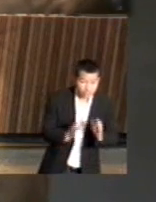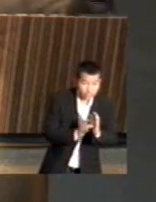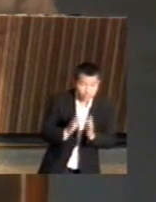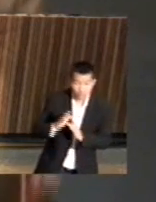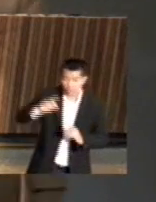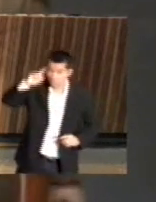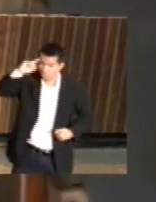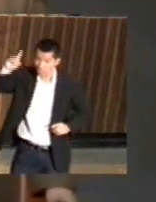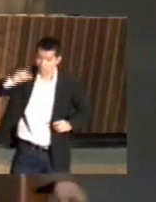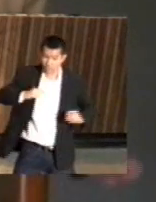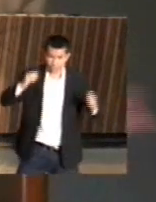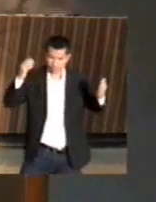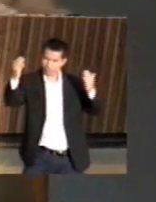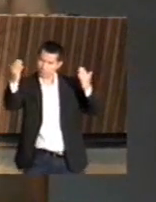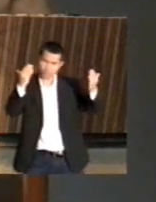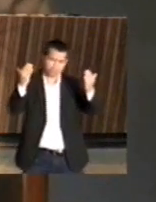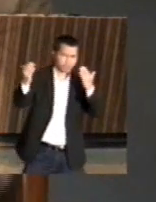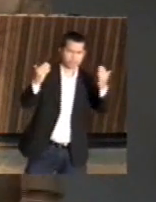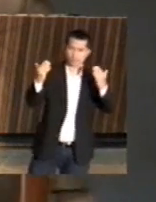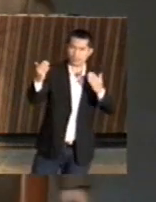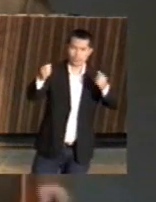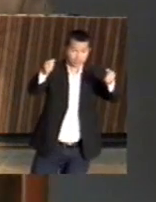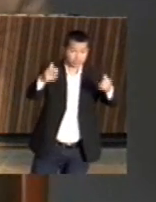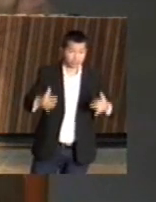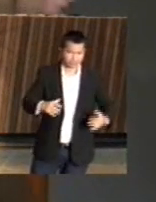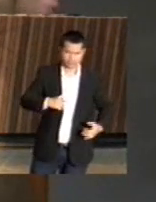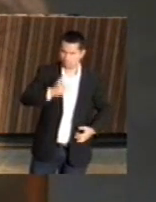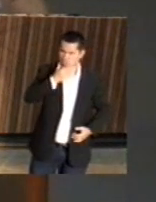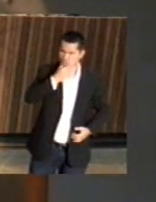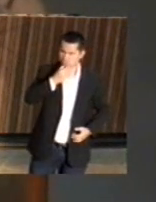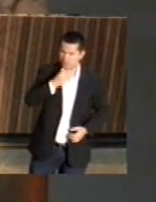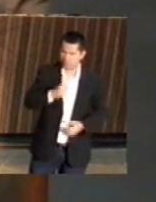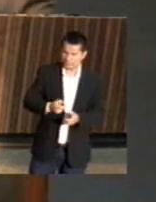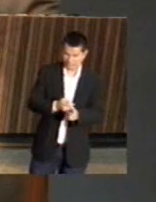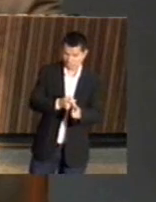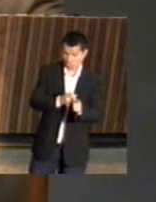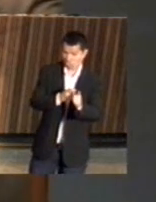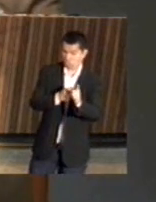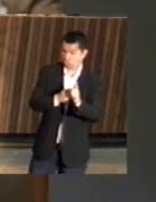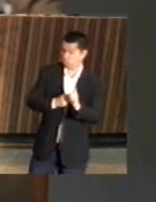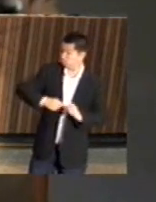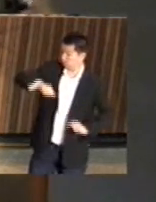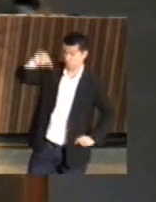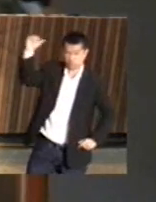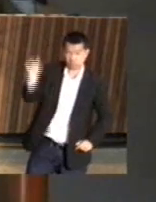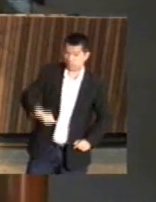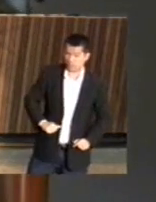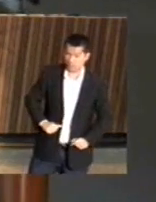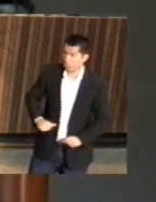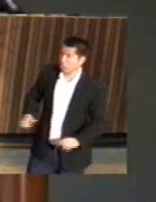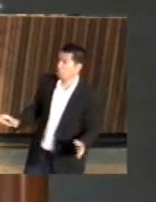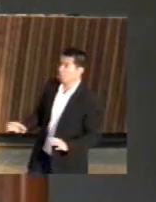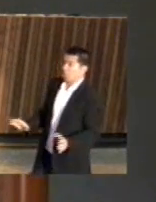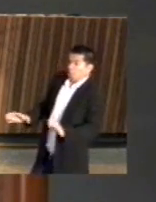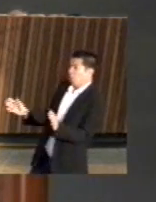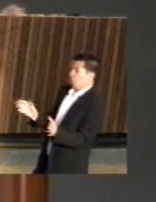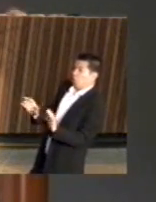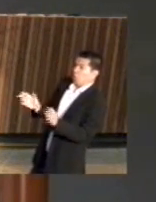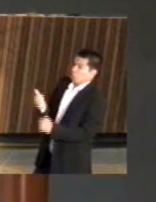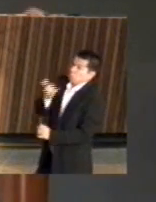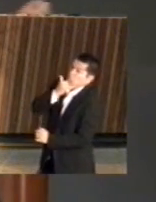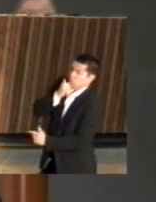nossos pecados fizeram e fazem separação entre nós e Deus. As suas orações não